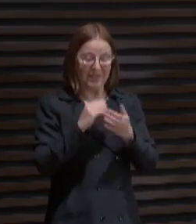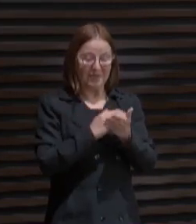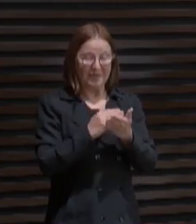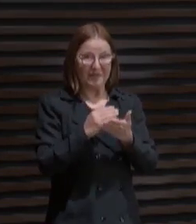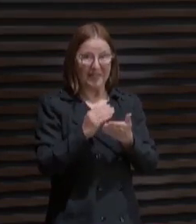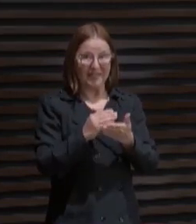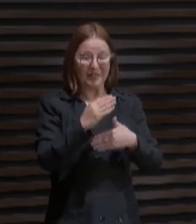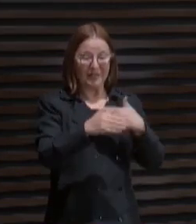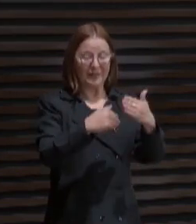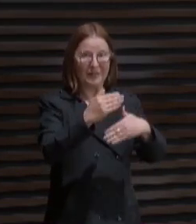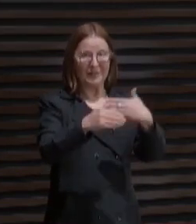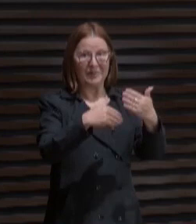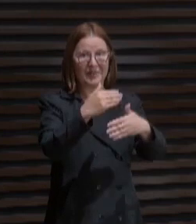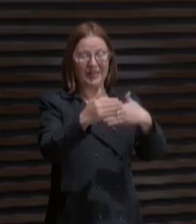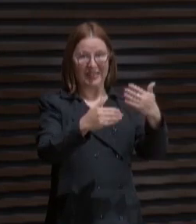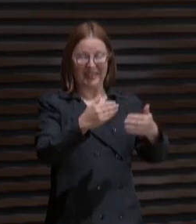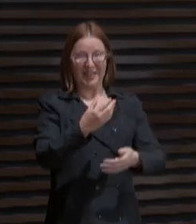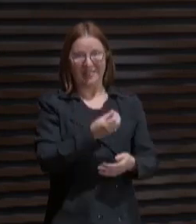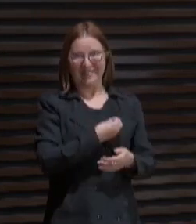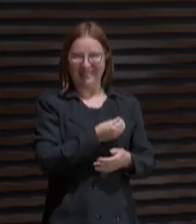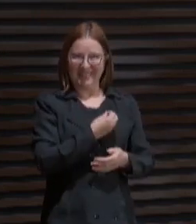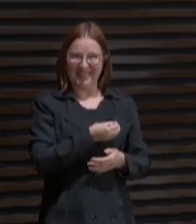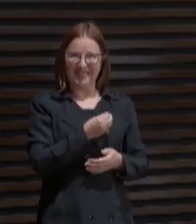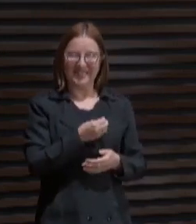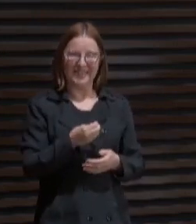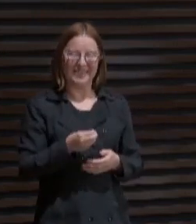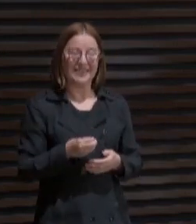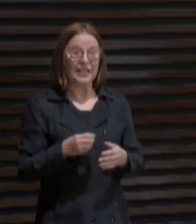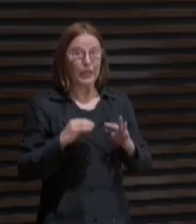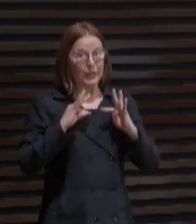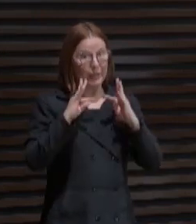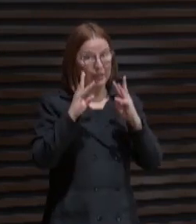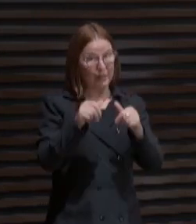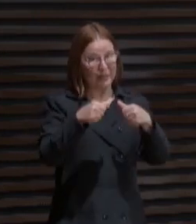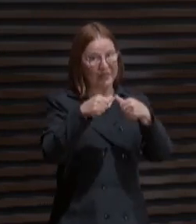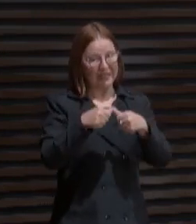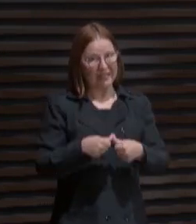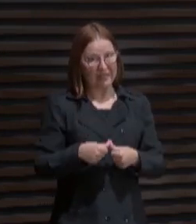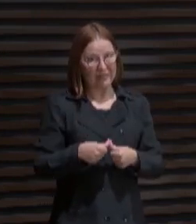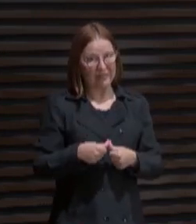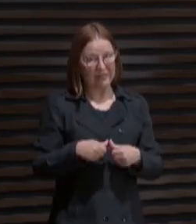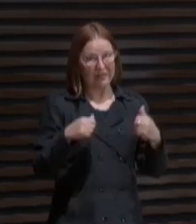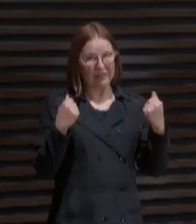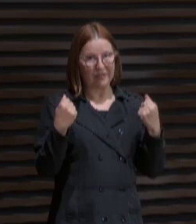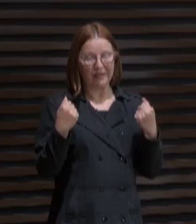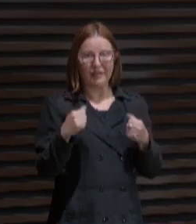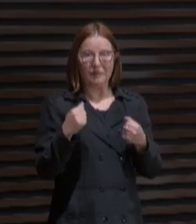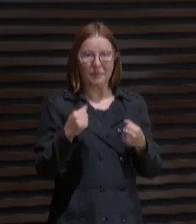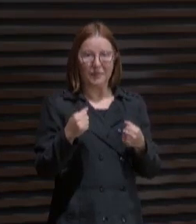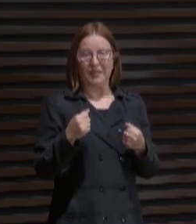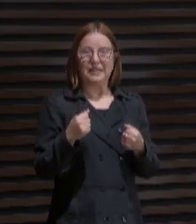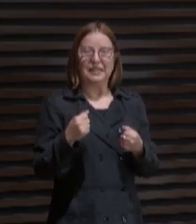de um tempo, de uma caminhada, em que tudo isso tem que ser melhor definida, essa emoção, dentro dos